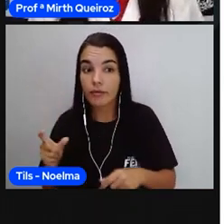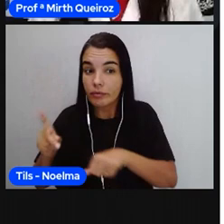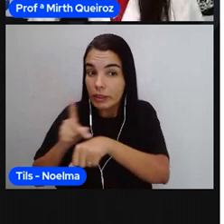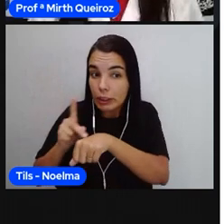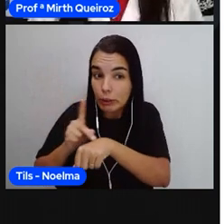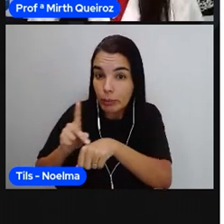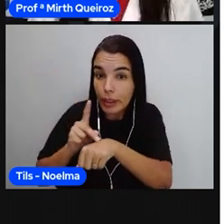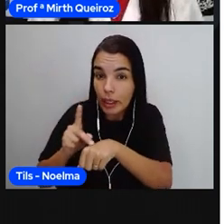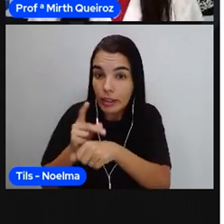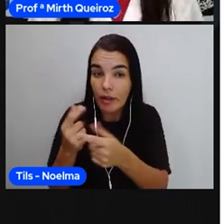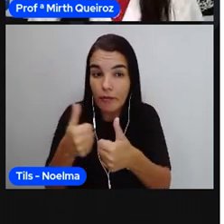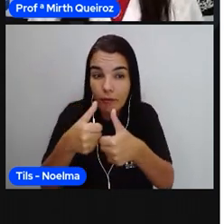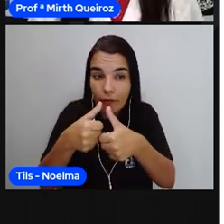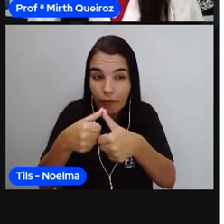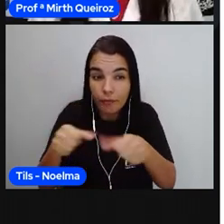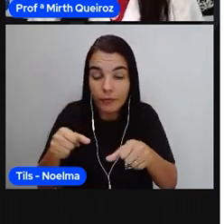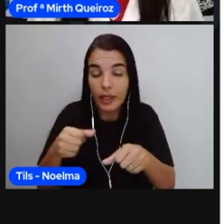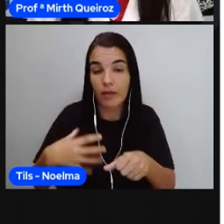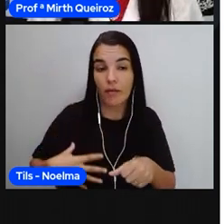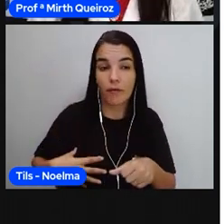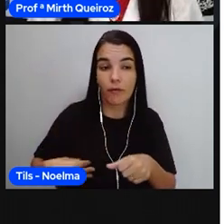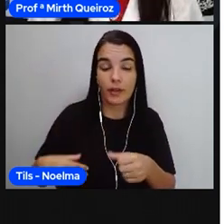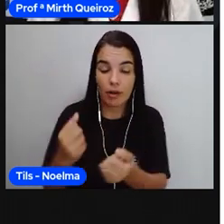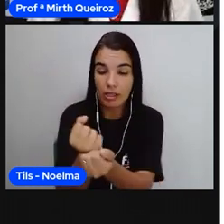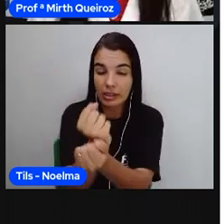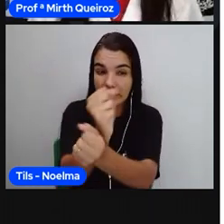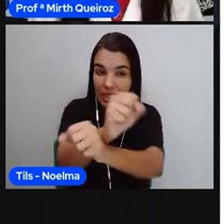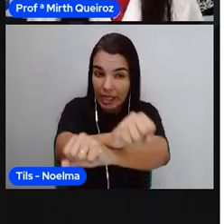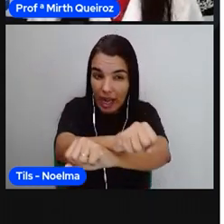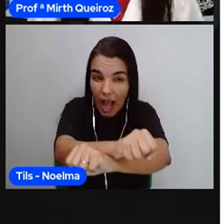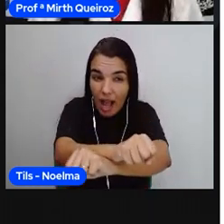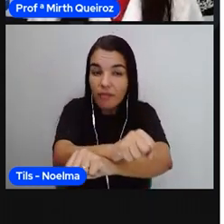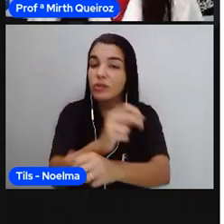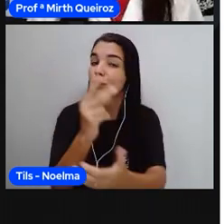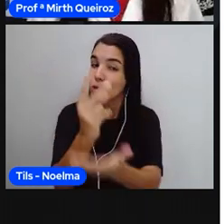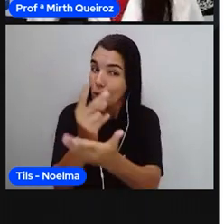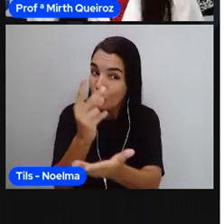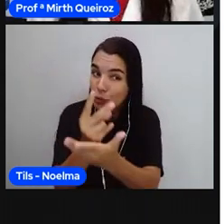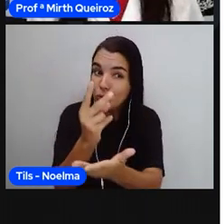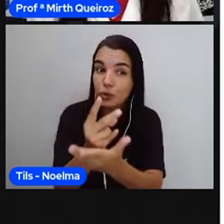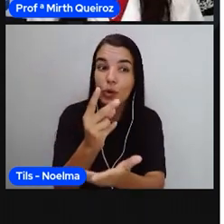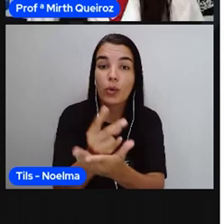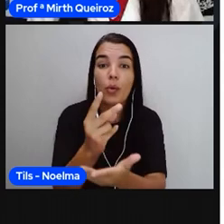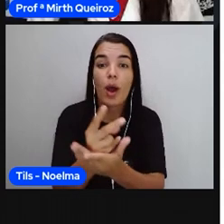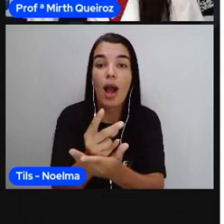escravos. Alguns já vindo da África, crianças, e outros que nasceram aqui na América, né?